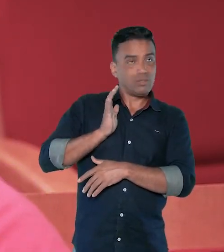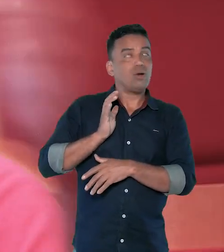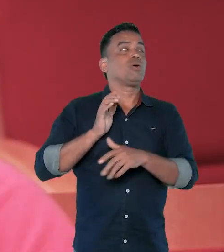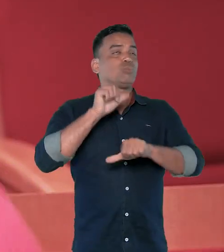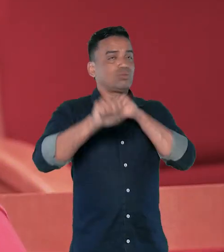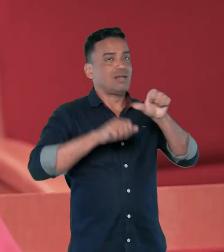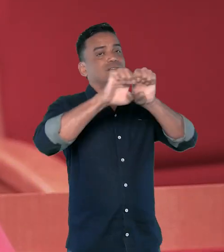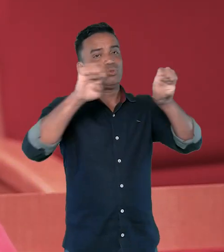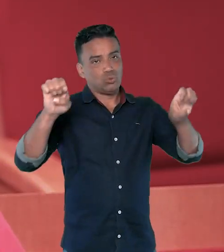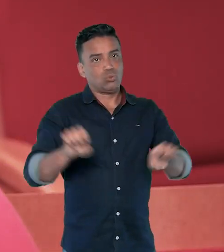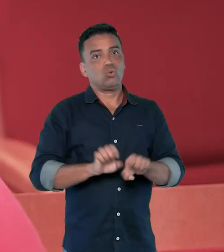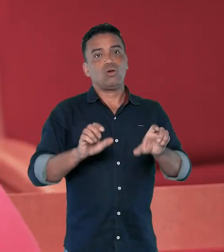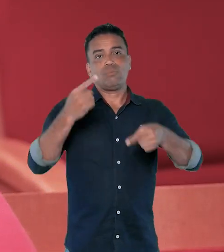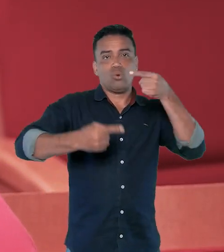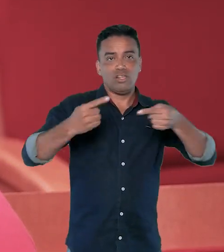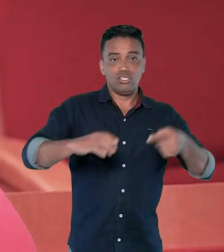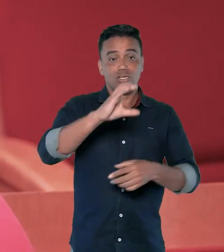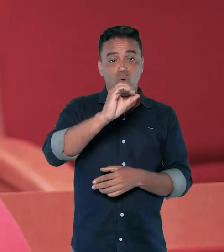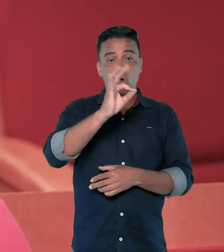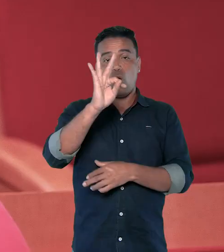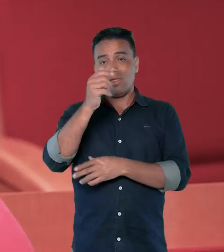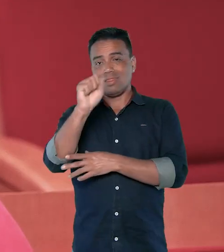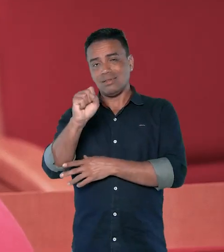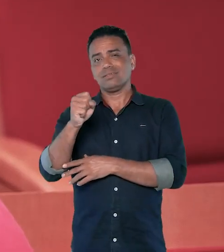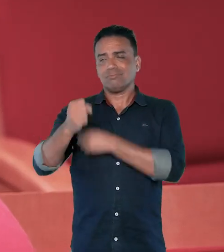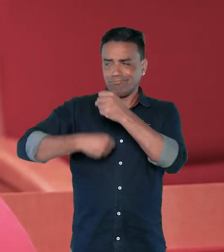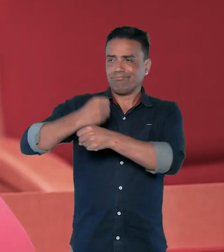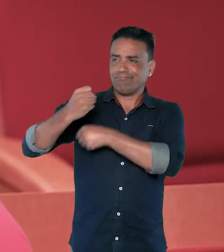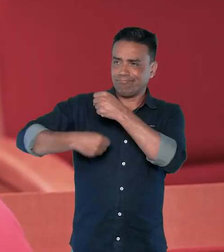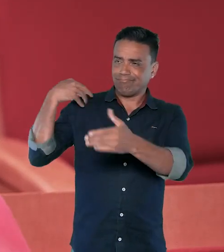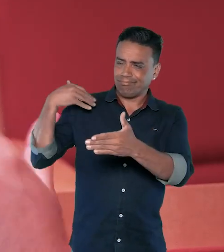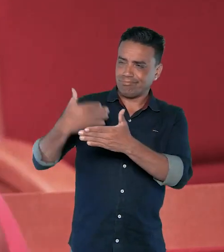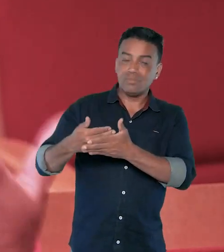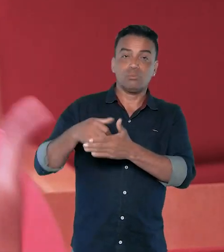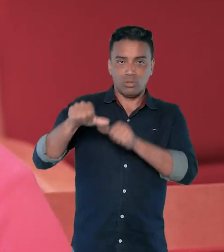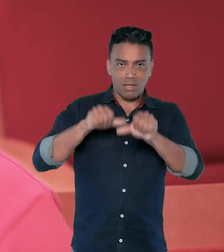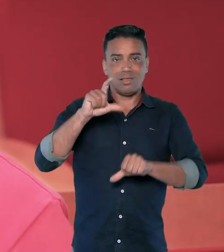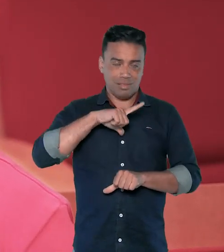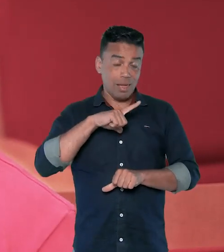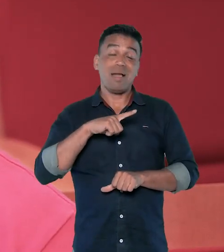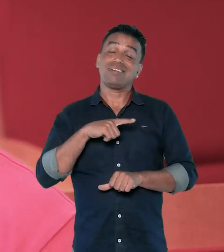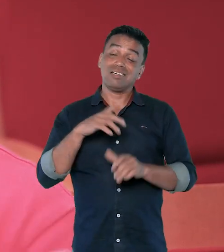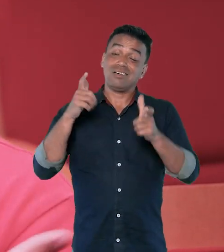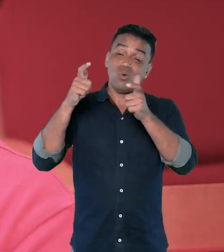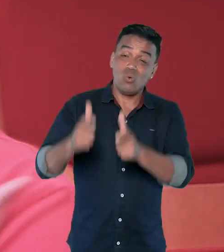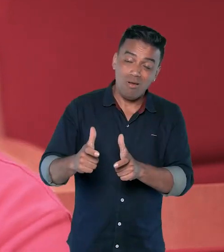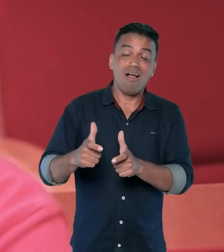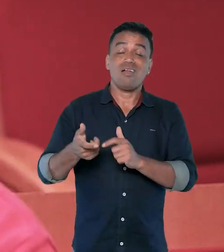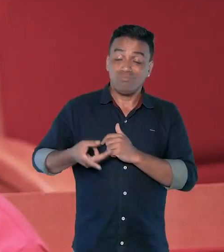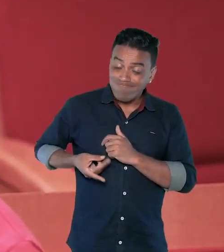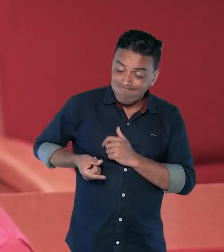fez nos últimos anos. Mas ainda é um ambiente que, por um longo tempo, eu